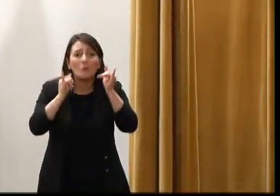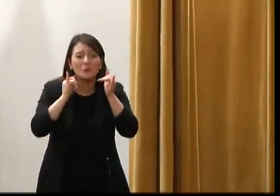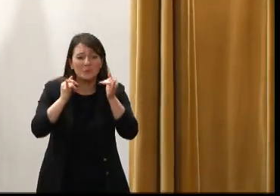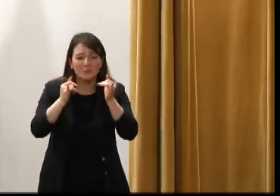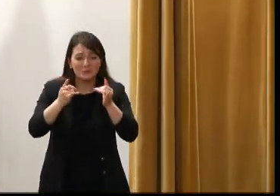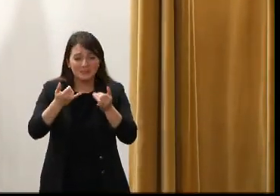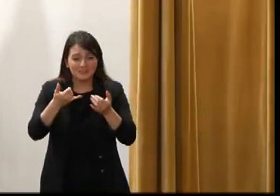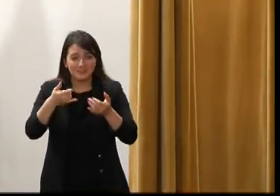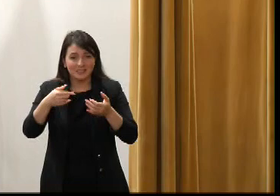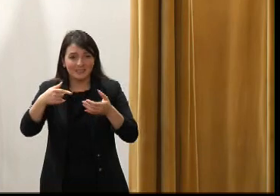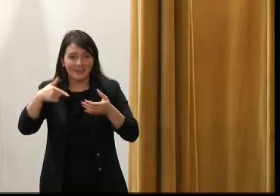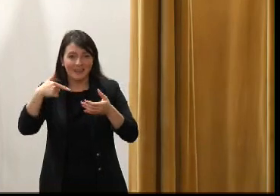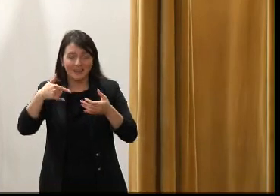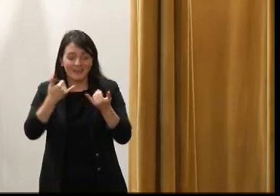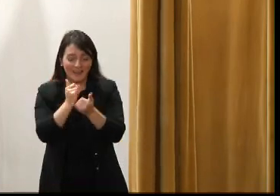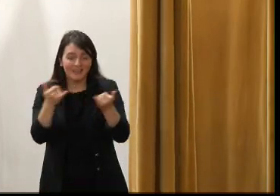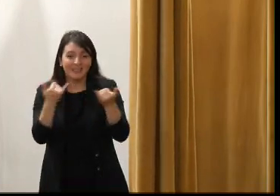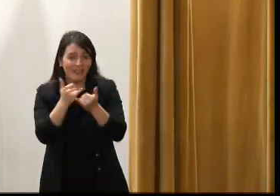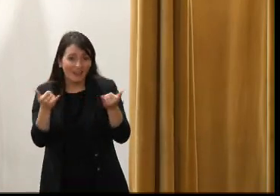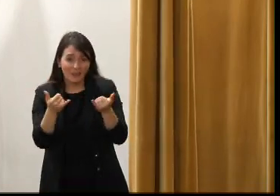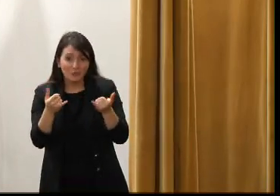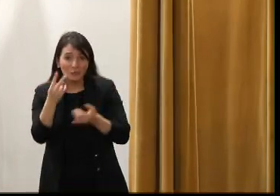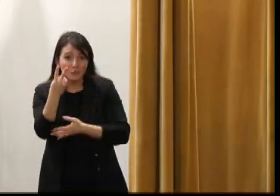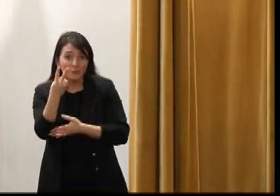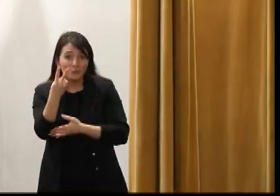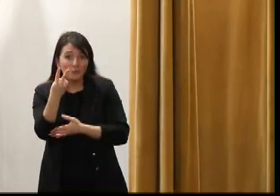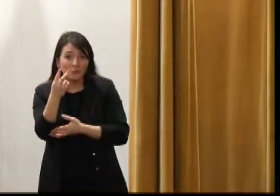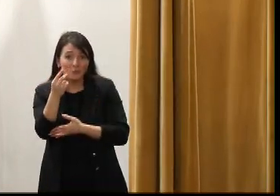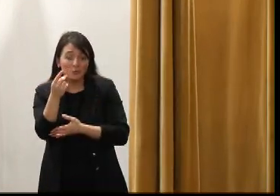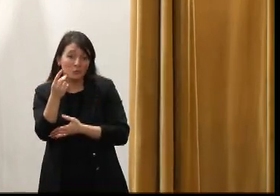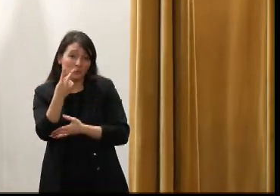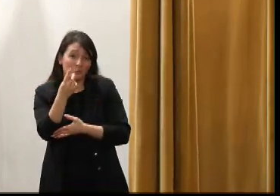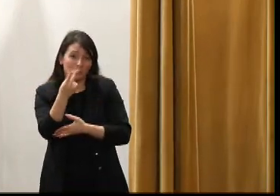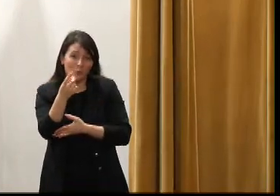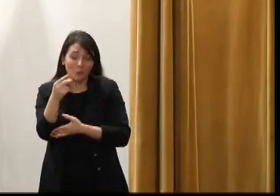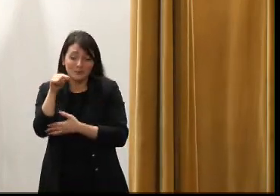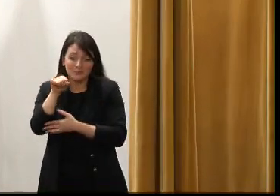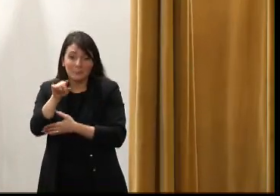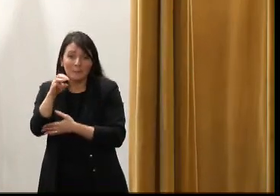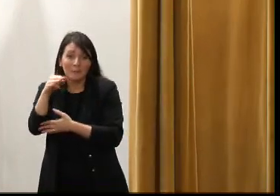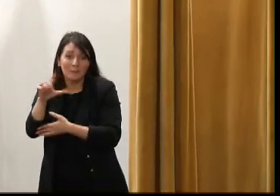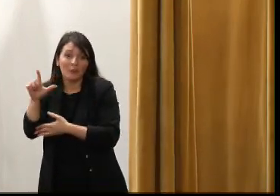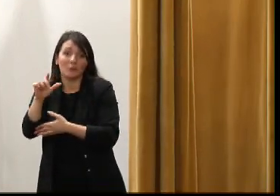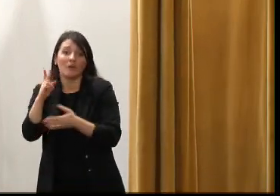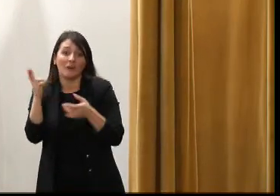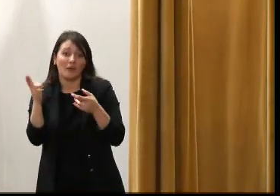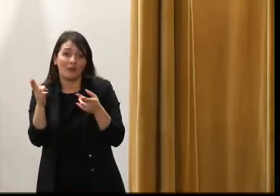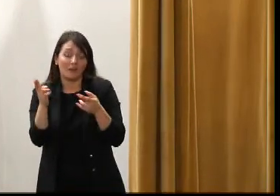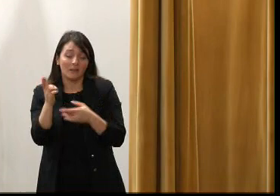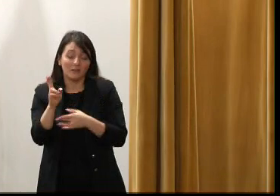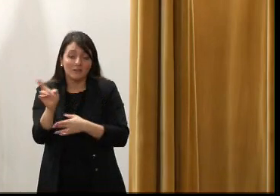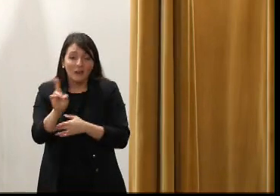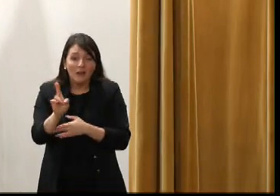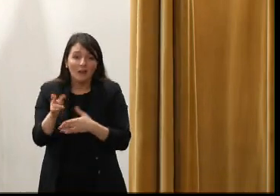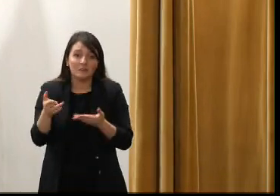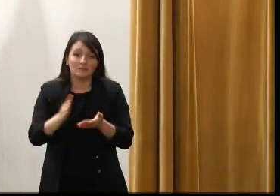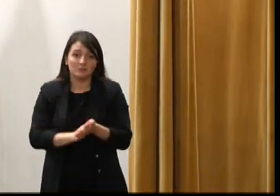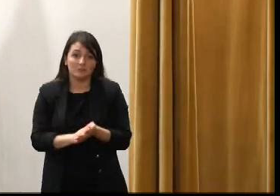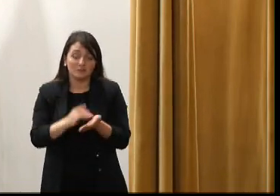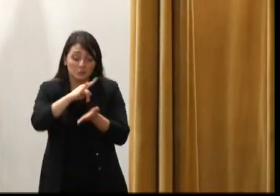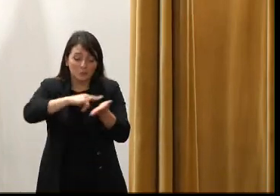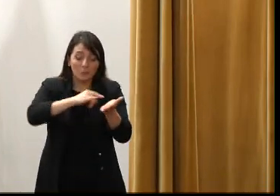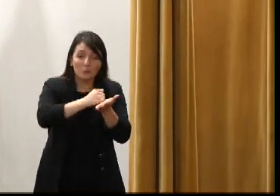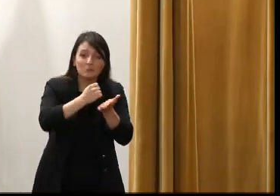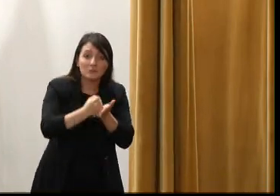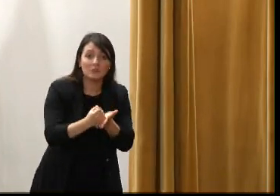reais. O contrato que foi feito em 2015, por 20 anos, que tem 15 anos pela frente, não foi